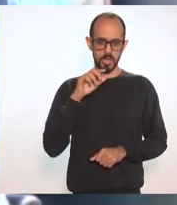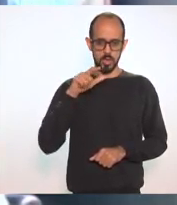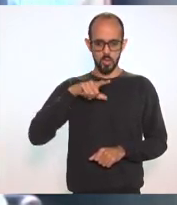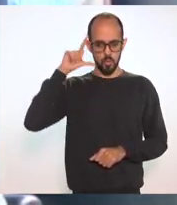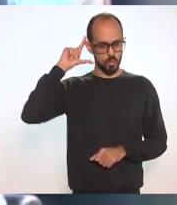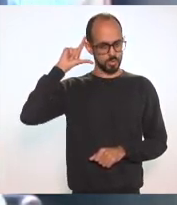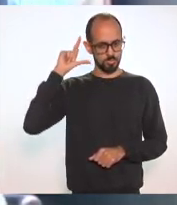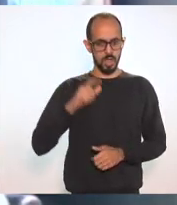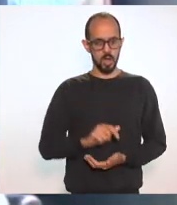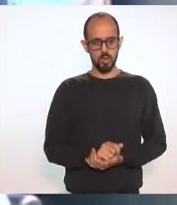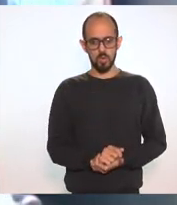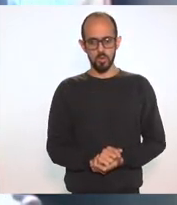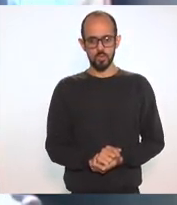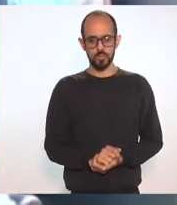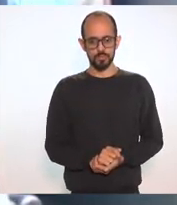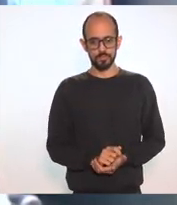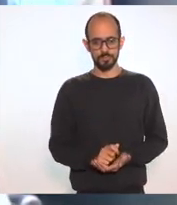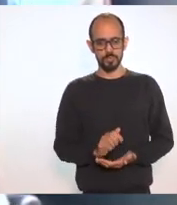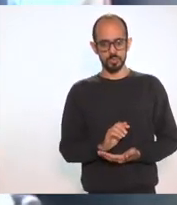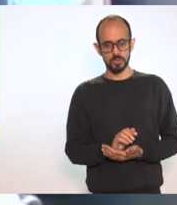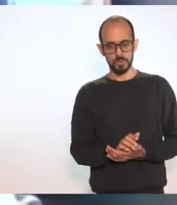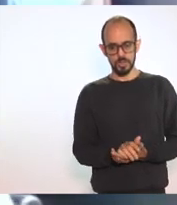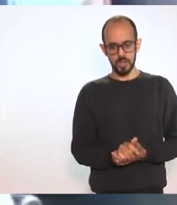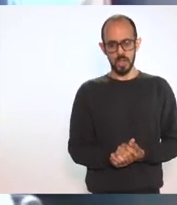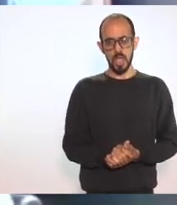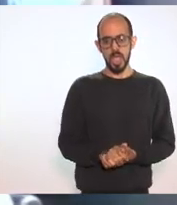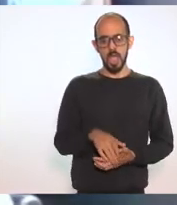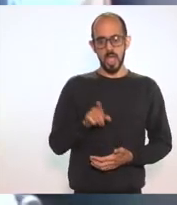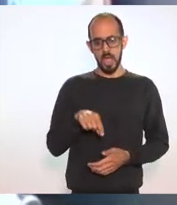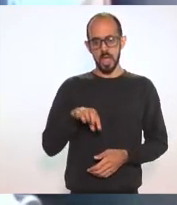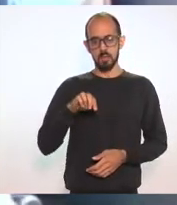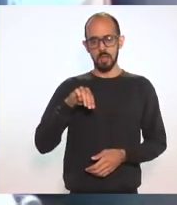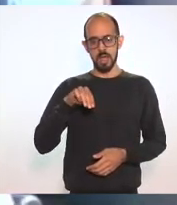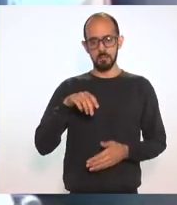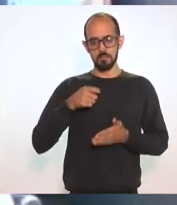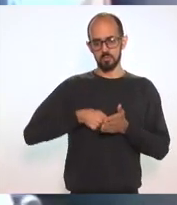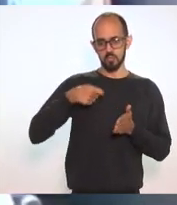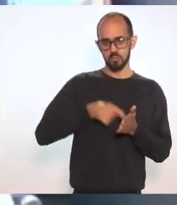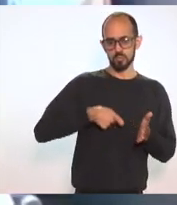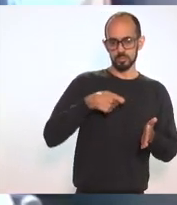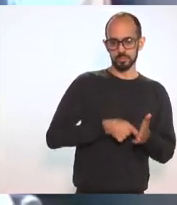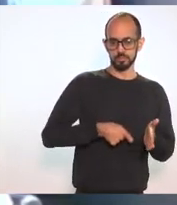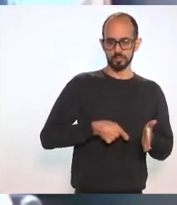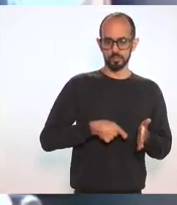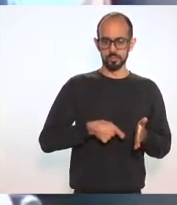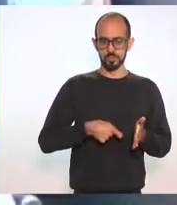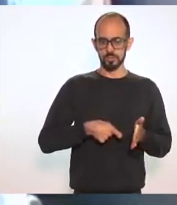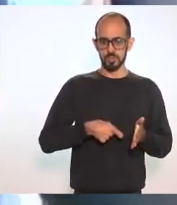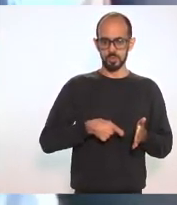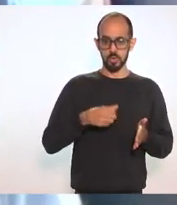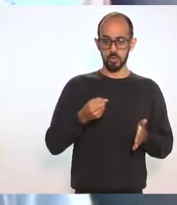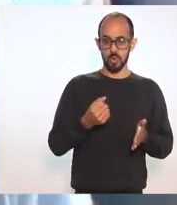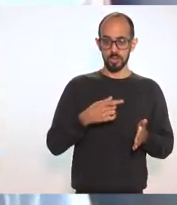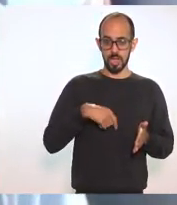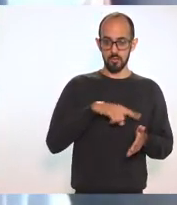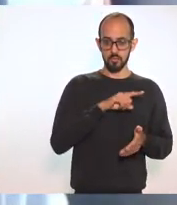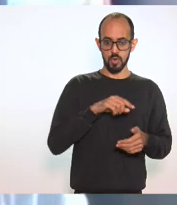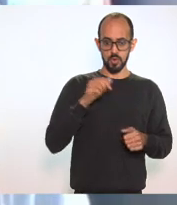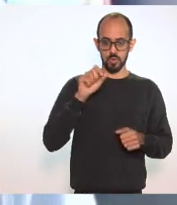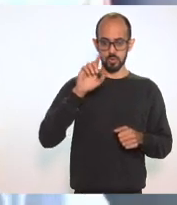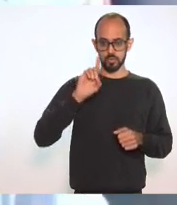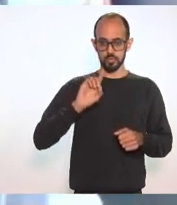bela intervenção aqui agora, é uma militante, fizemos, inclusive, quando ela estava à frente da Direitos Humanos, fizemos coisas